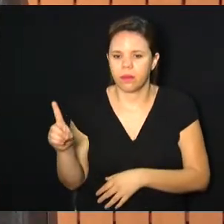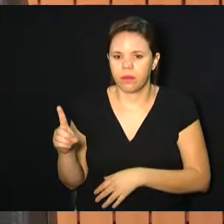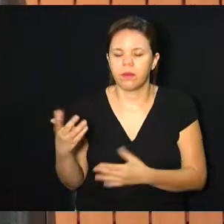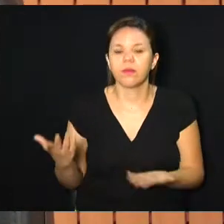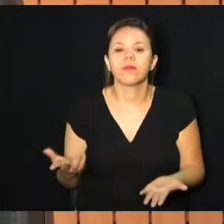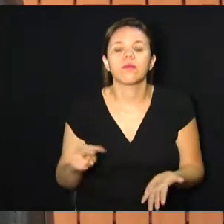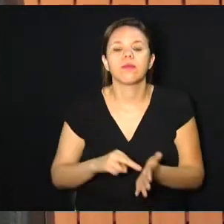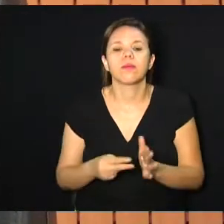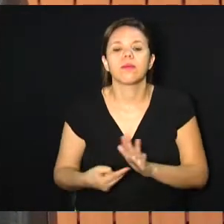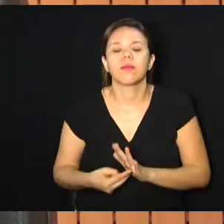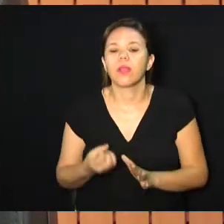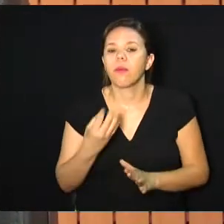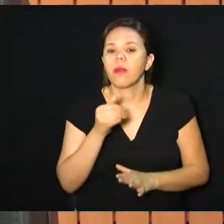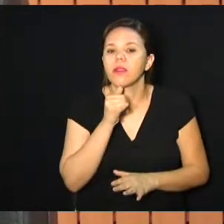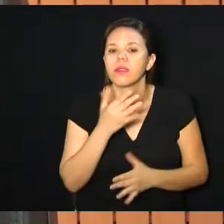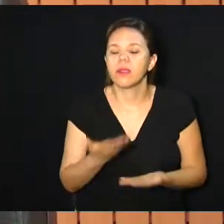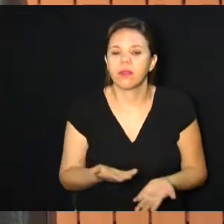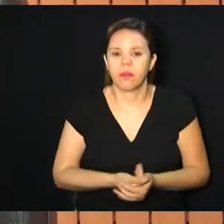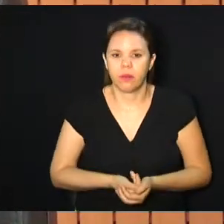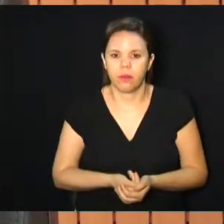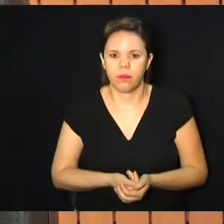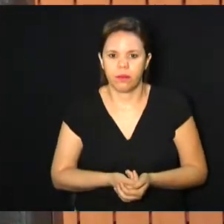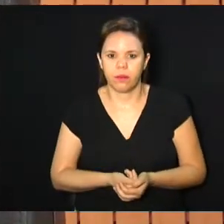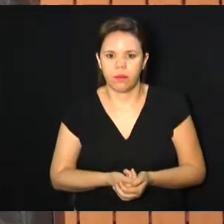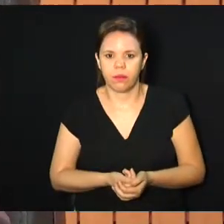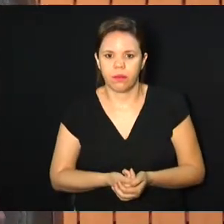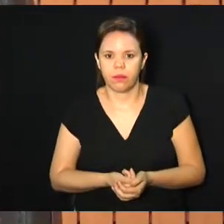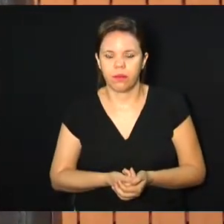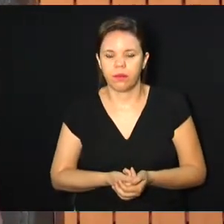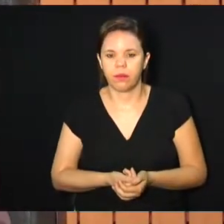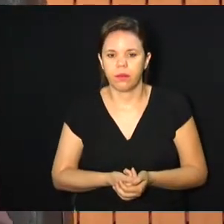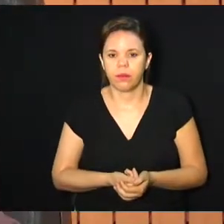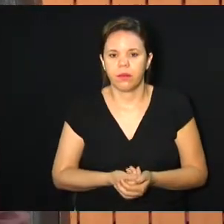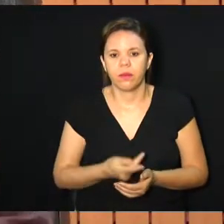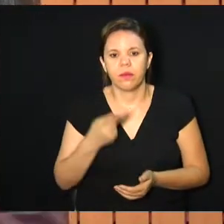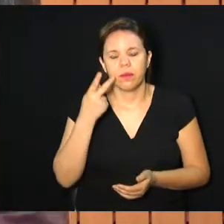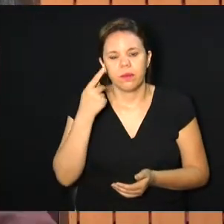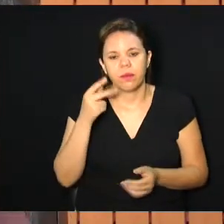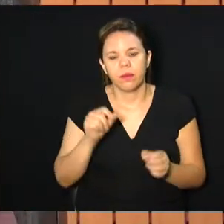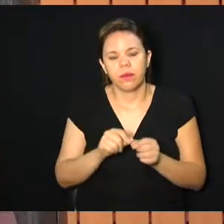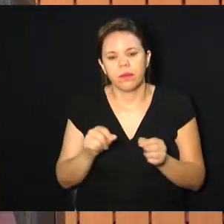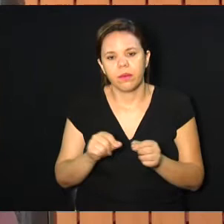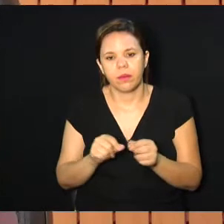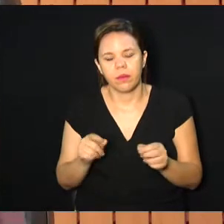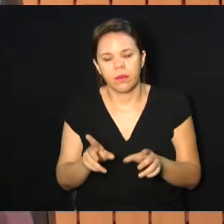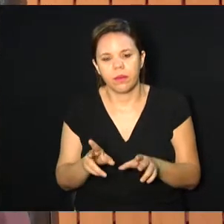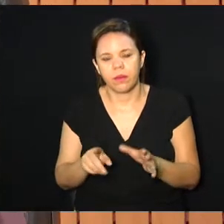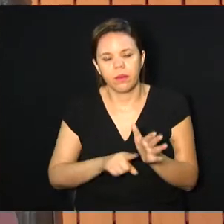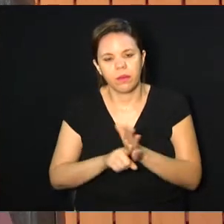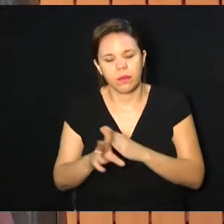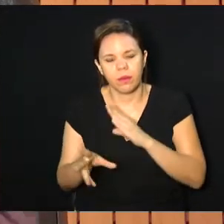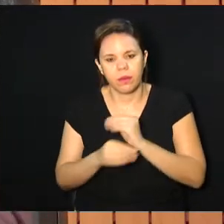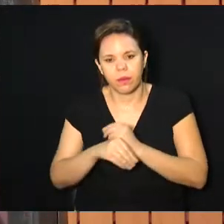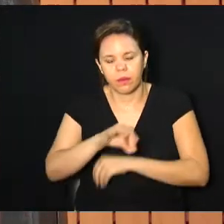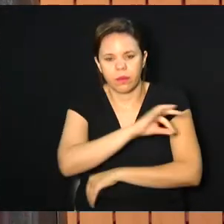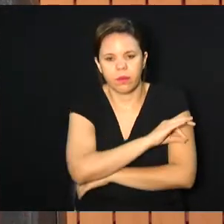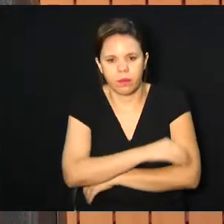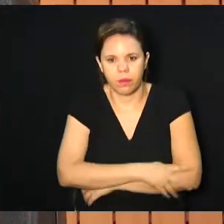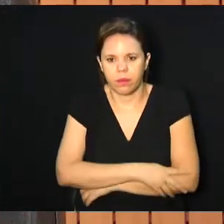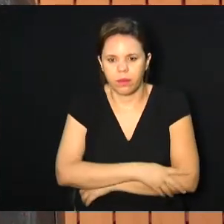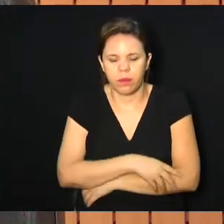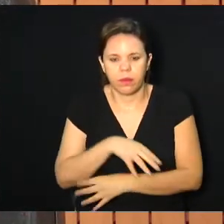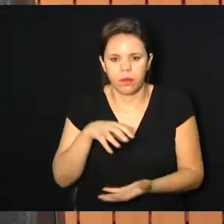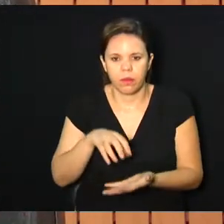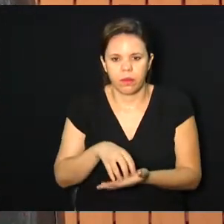tem um bom exemplo, que é em Recife. Eles implementaram uma pesquisa lá na prefeitura, o órgão